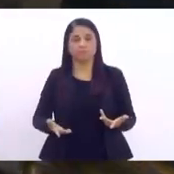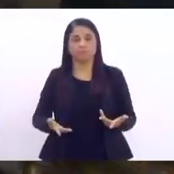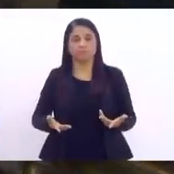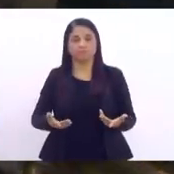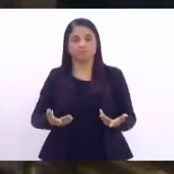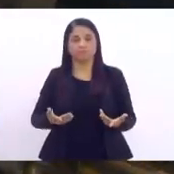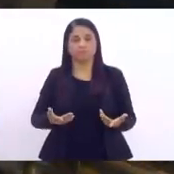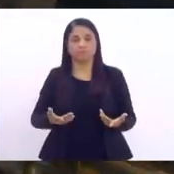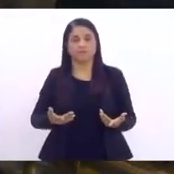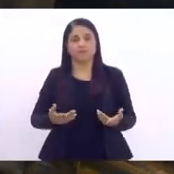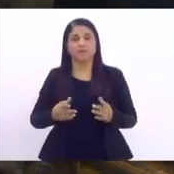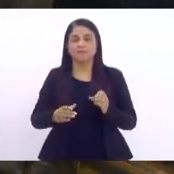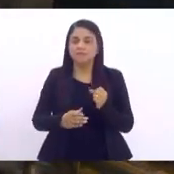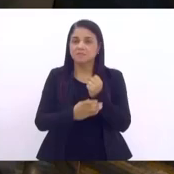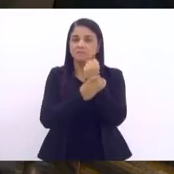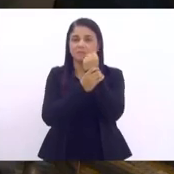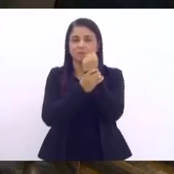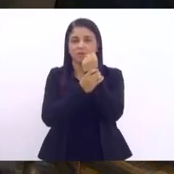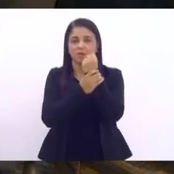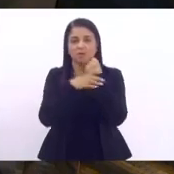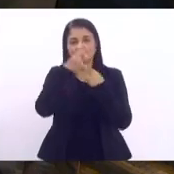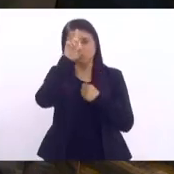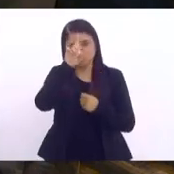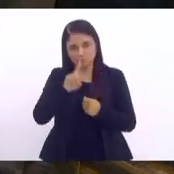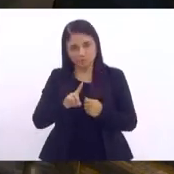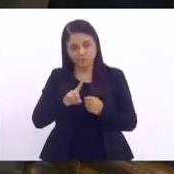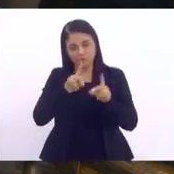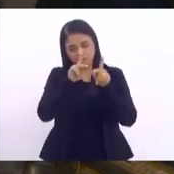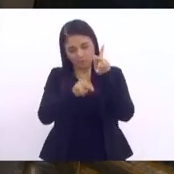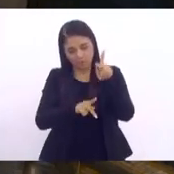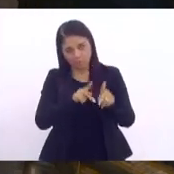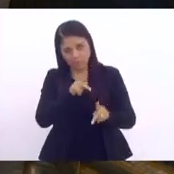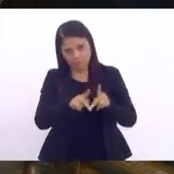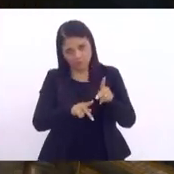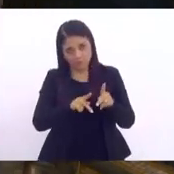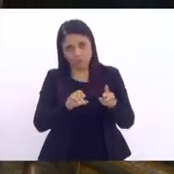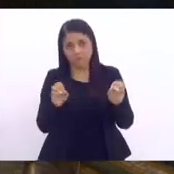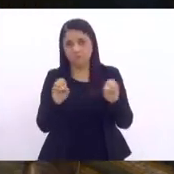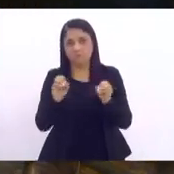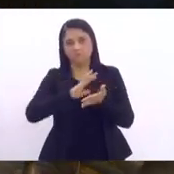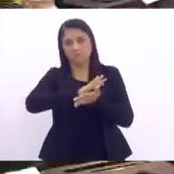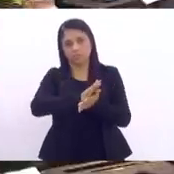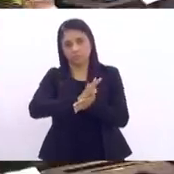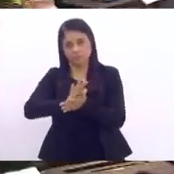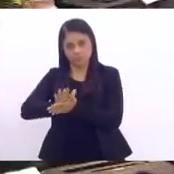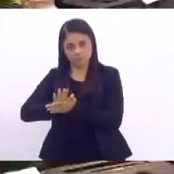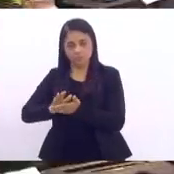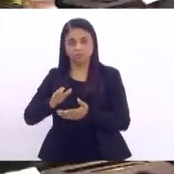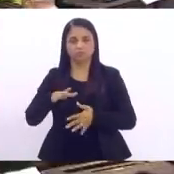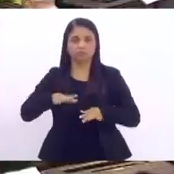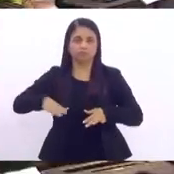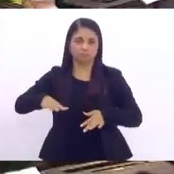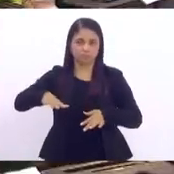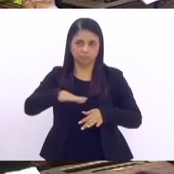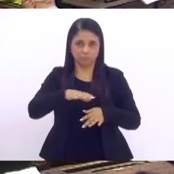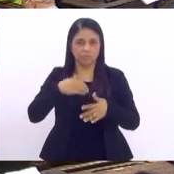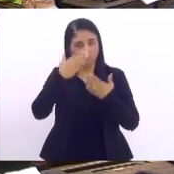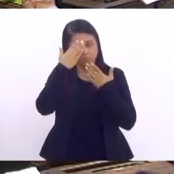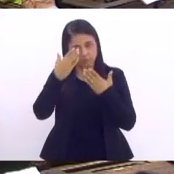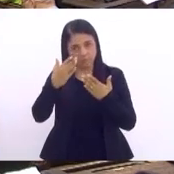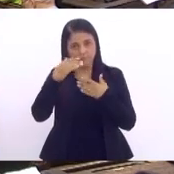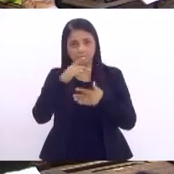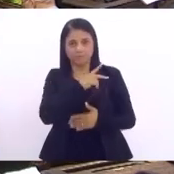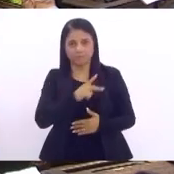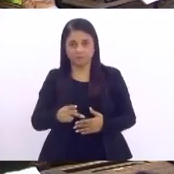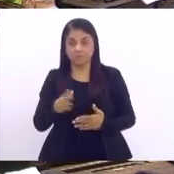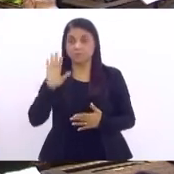os direitos da população, sem discriminação de território. É isso, senhor presidente. Muito obrigado. Muito obrigado. Para declarar, presidente.